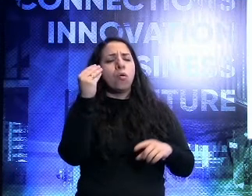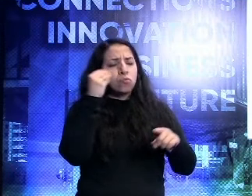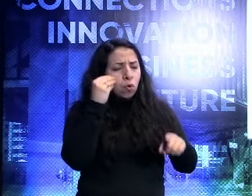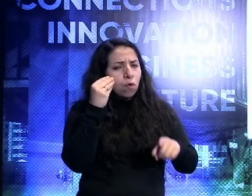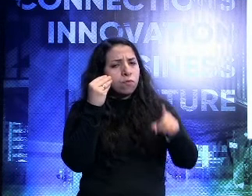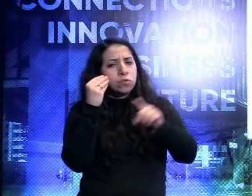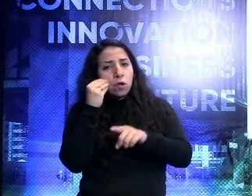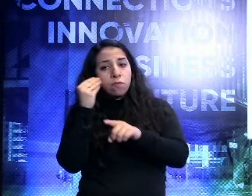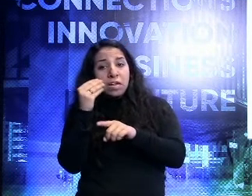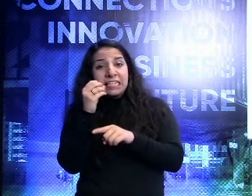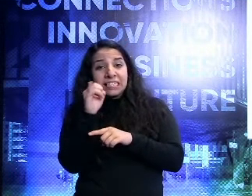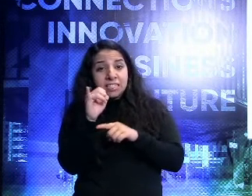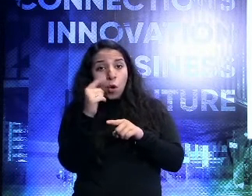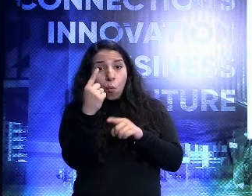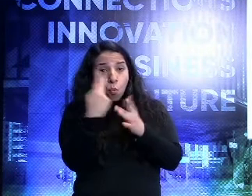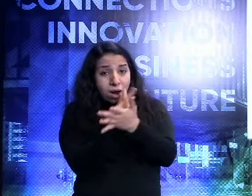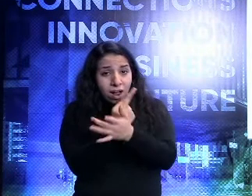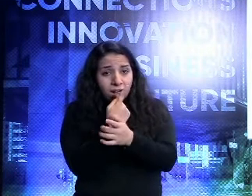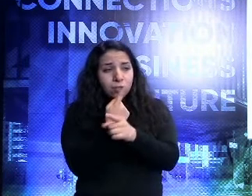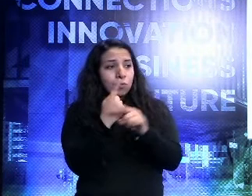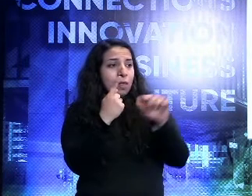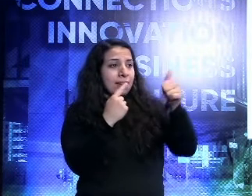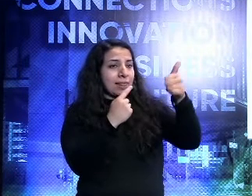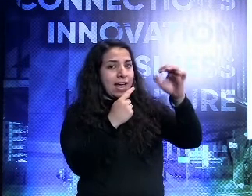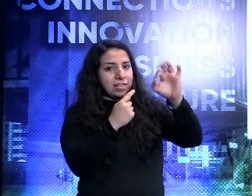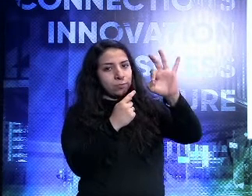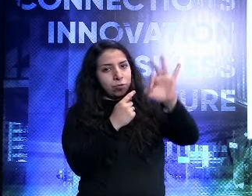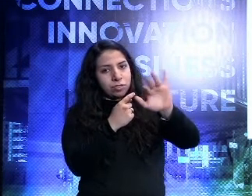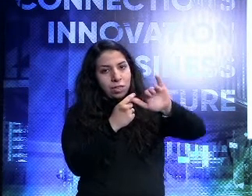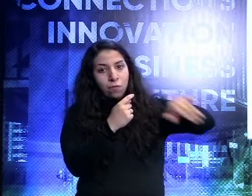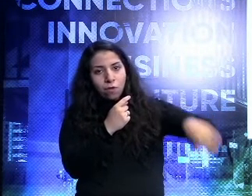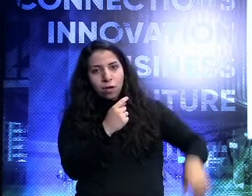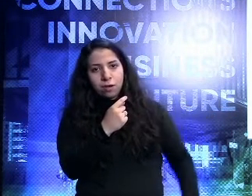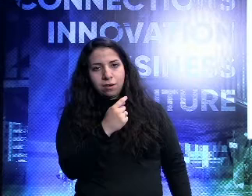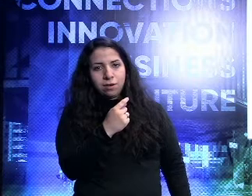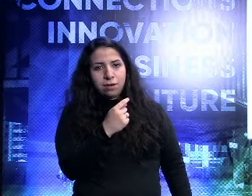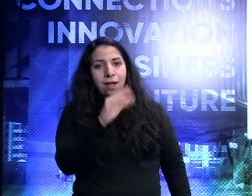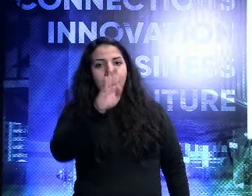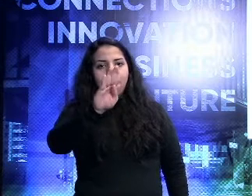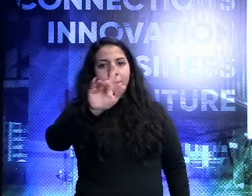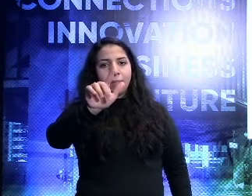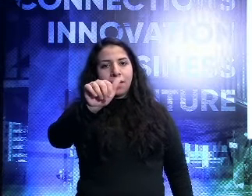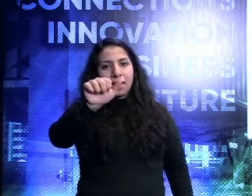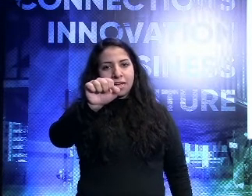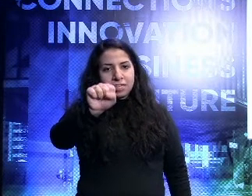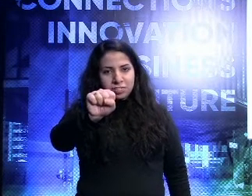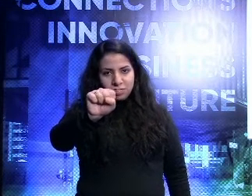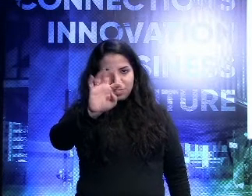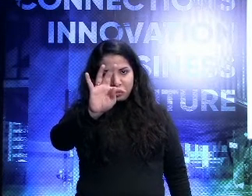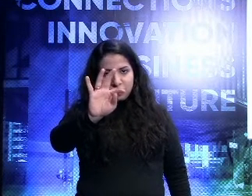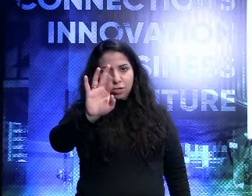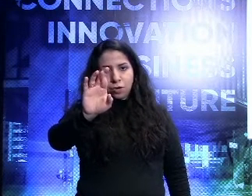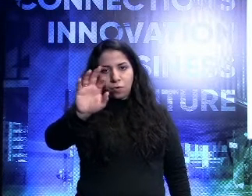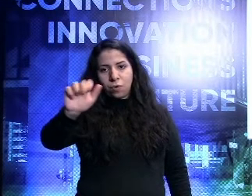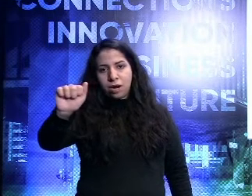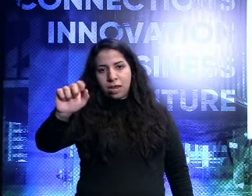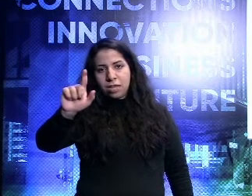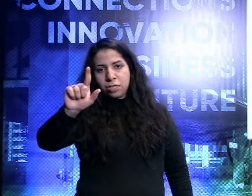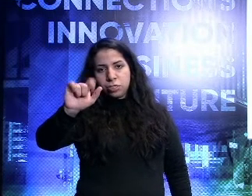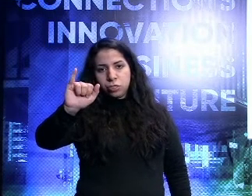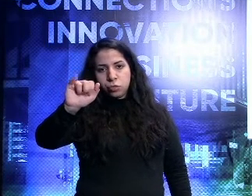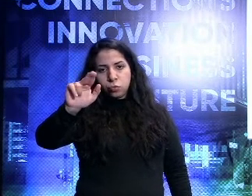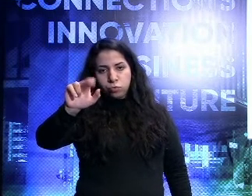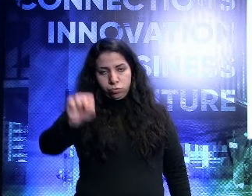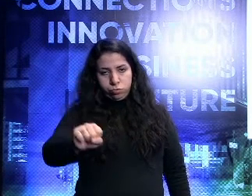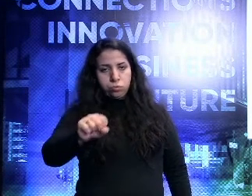Beleza? Controla o blast radius. Tem sempre aquele botãozinho de emergência. Azedou, aperta para tudo. Tá? Então,